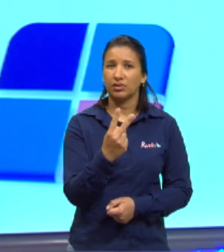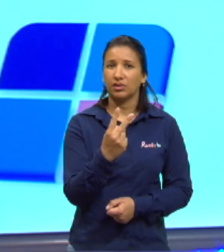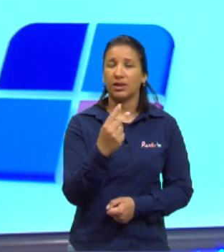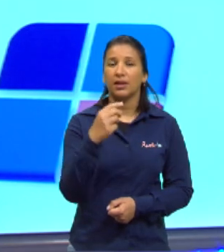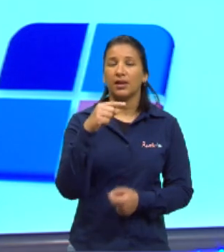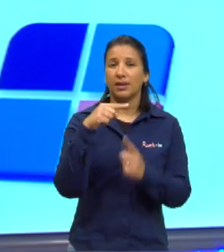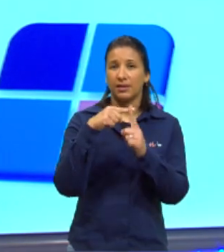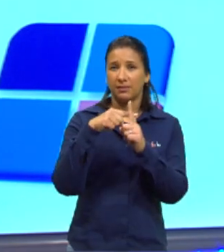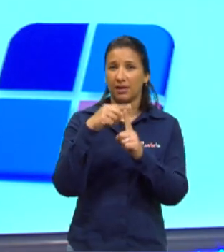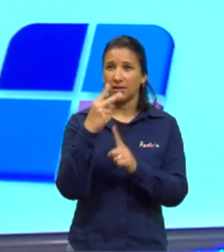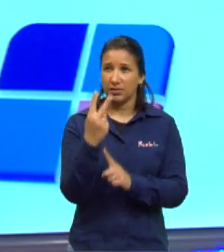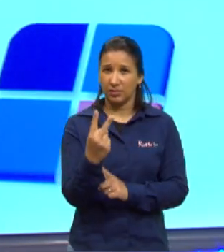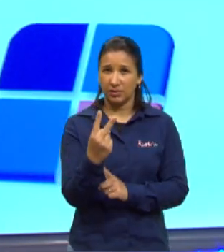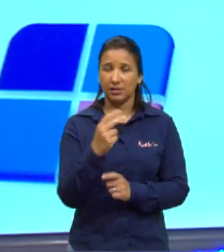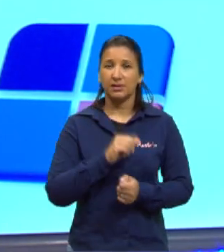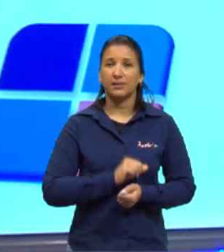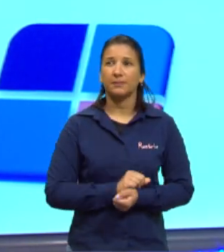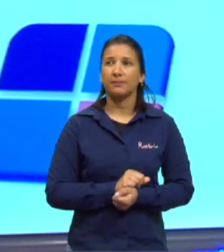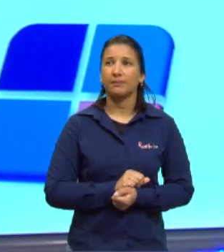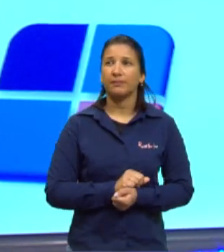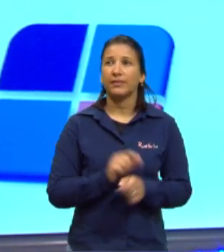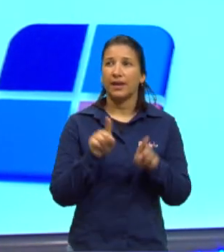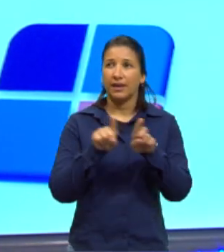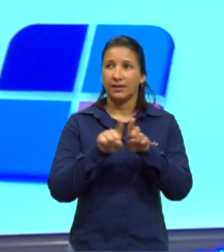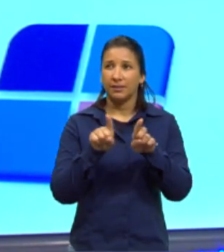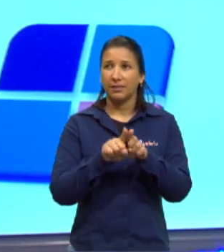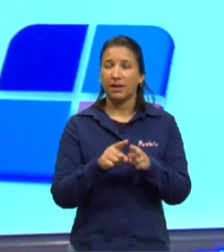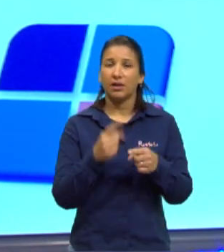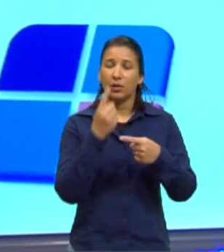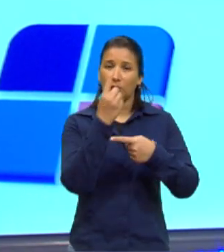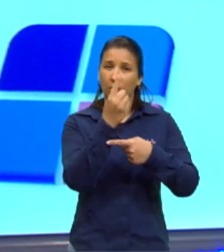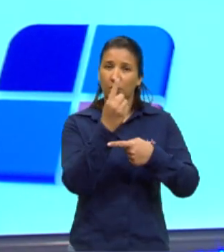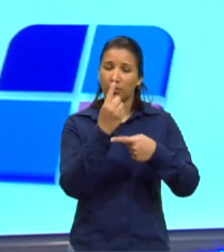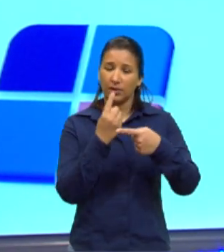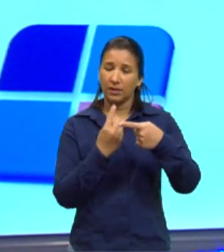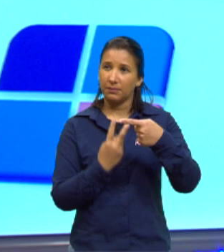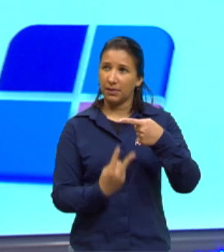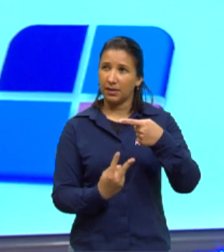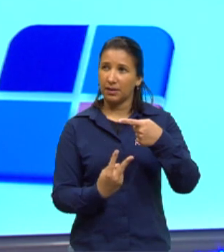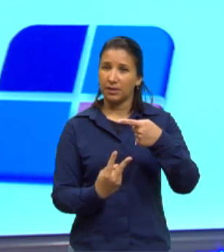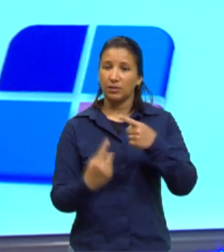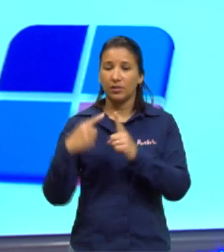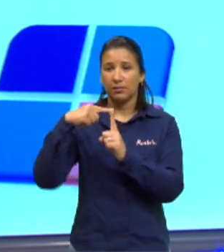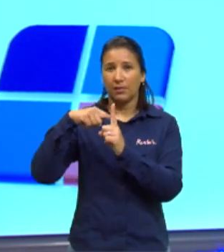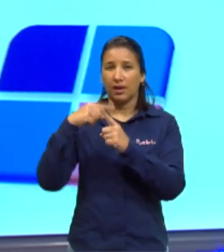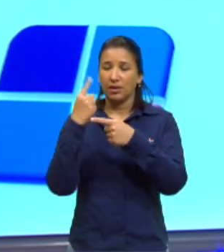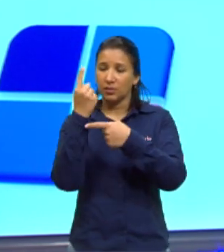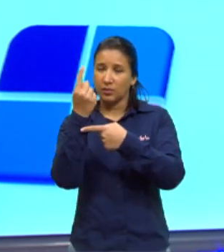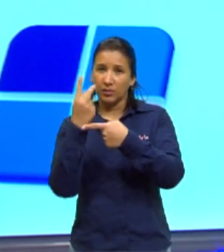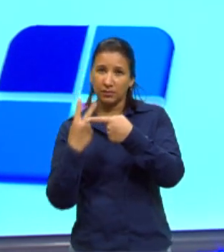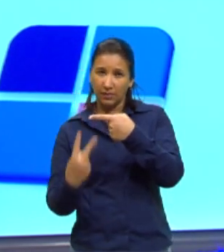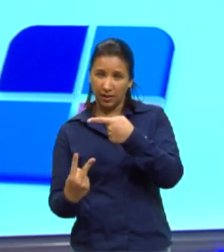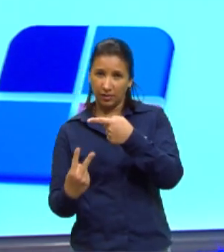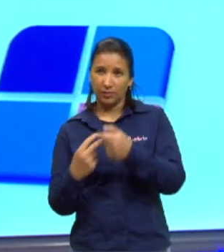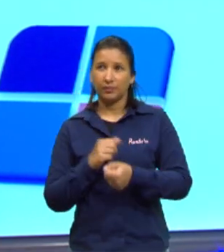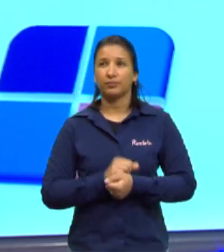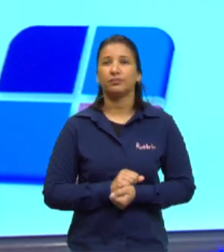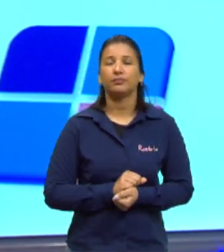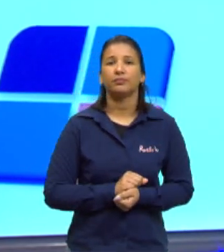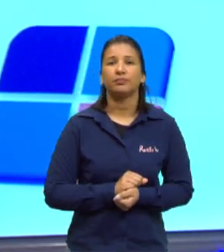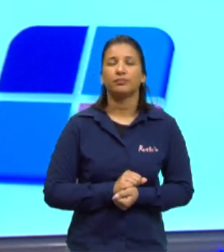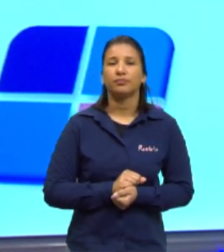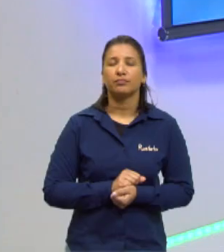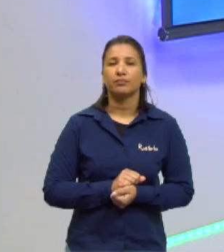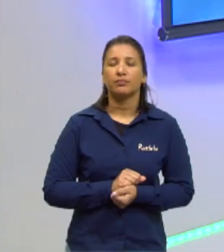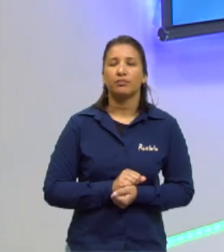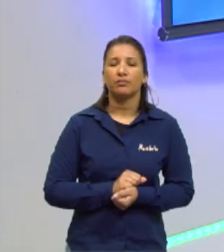achei aqui. E o menos 1 meio e o mais 1 meio, que eu achei aqui, certo?